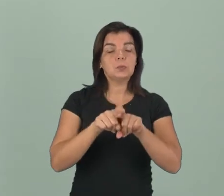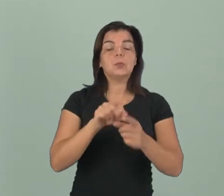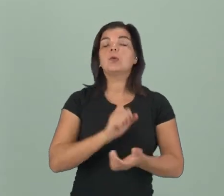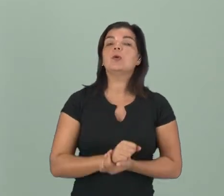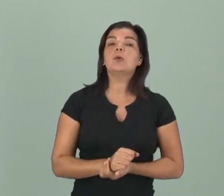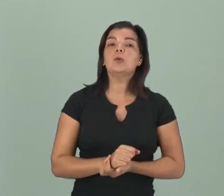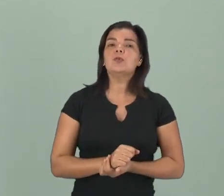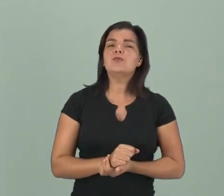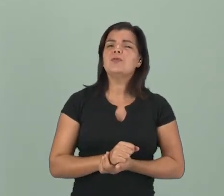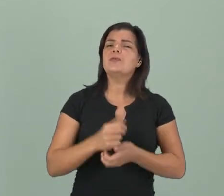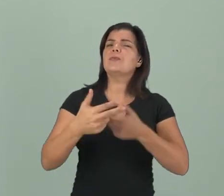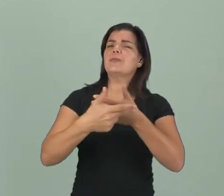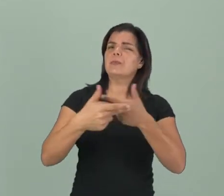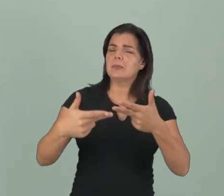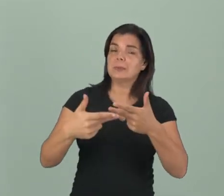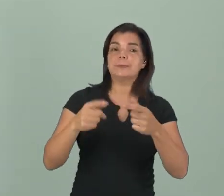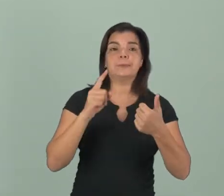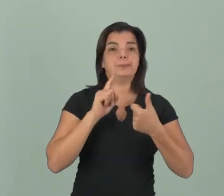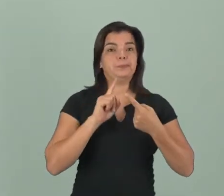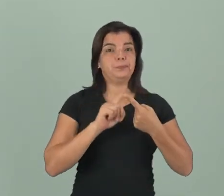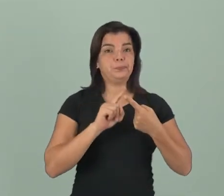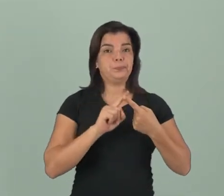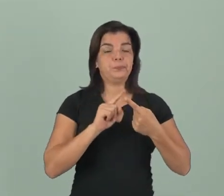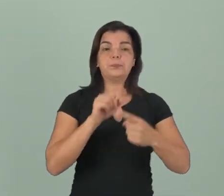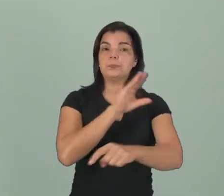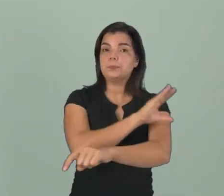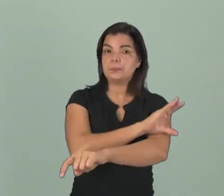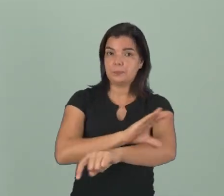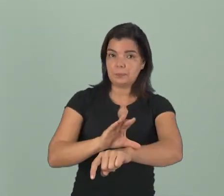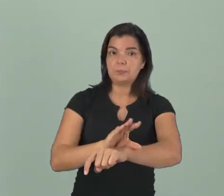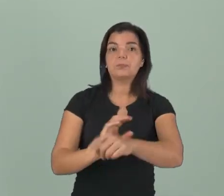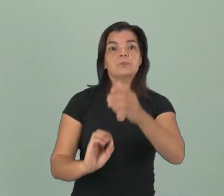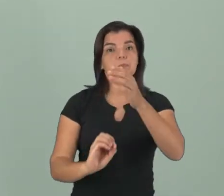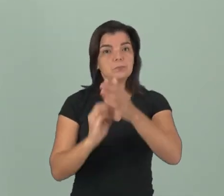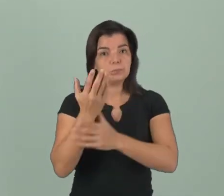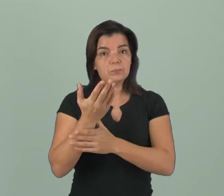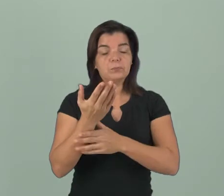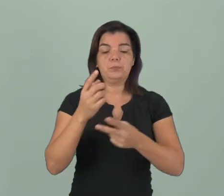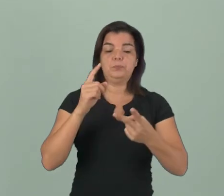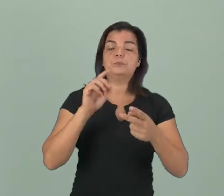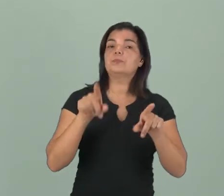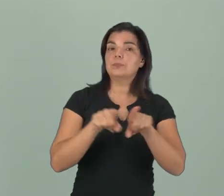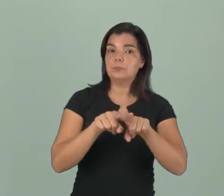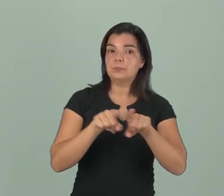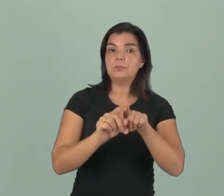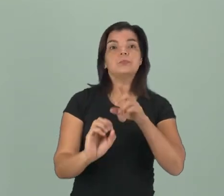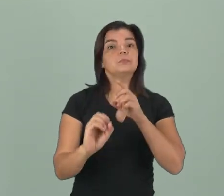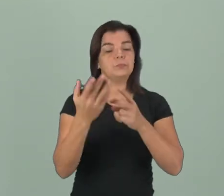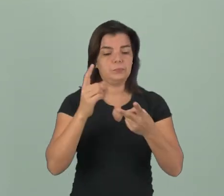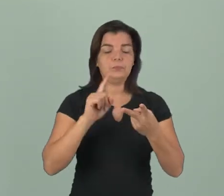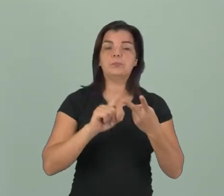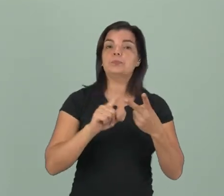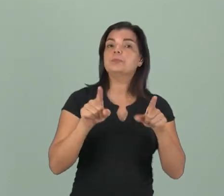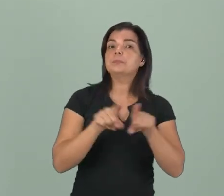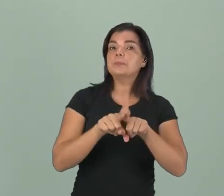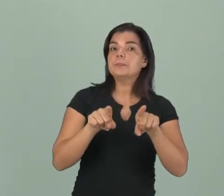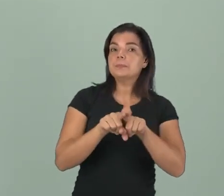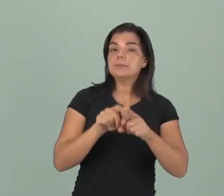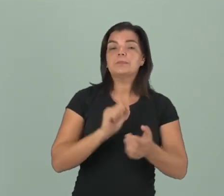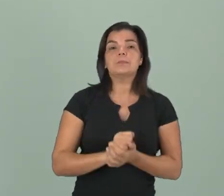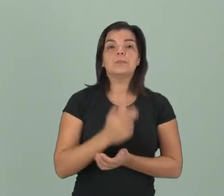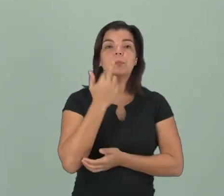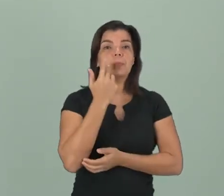a previsão de muita coisa entre elas a cultura né se funde a uma com a outra querendo o nosso acontecer e também